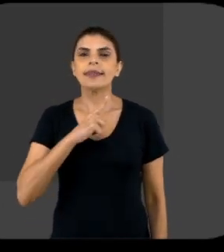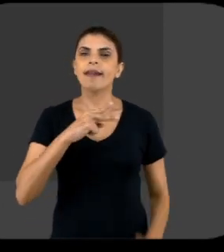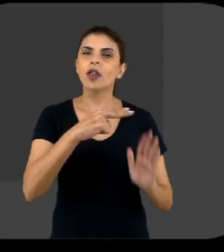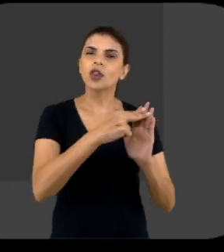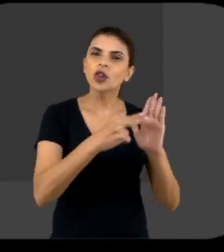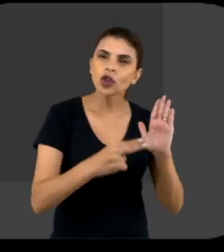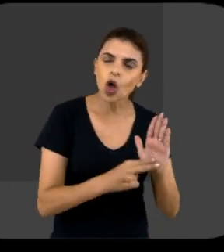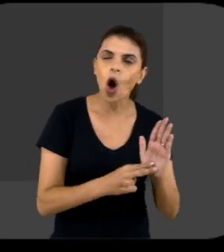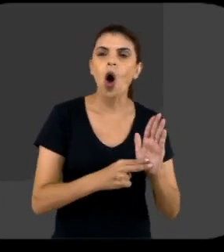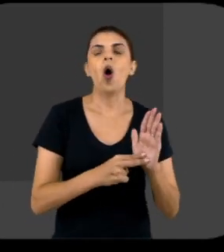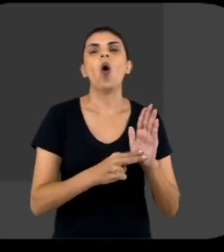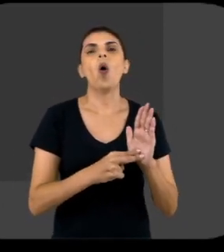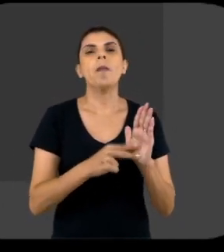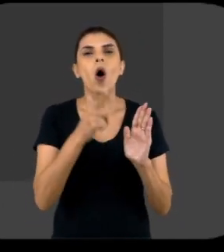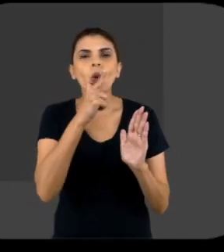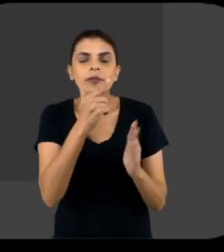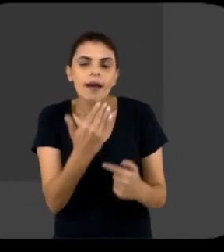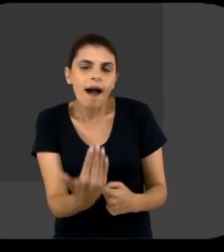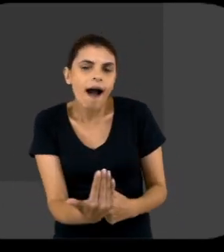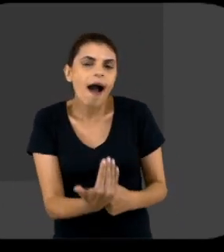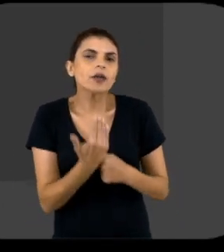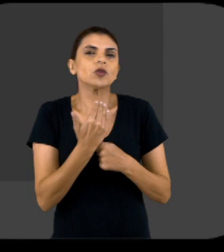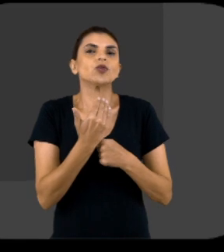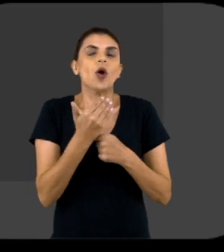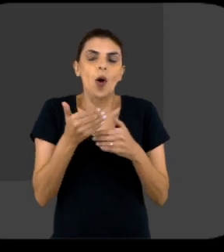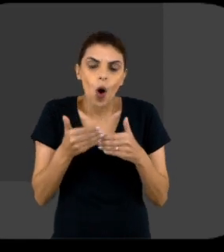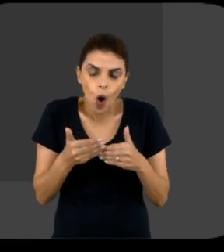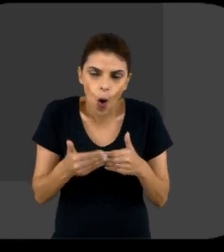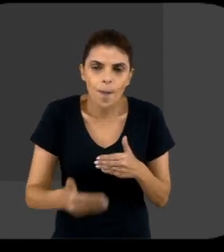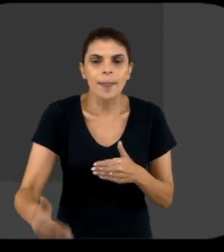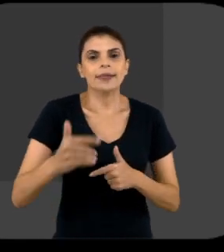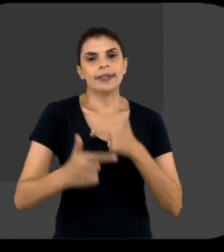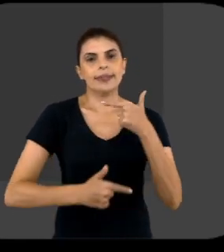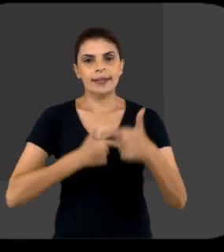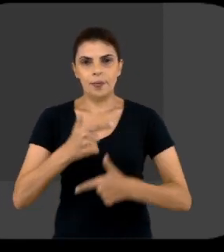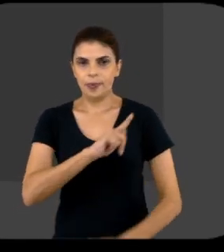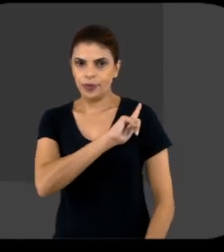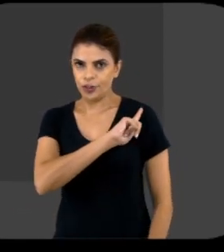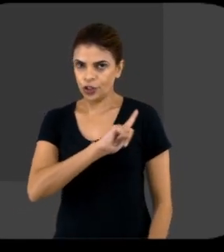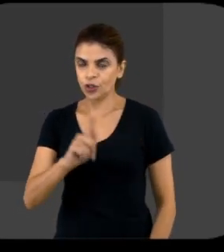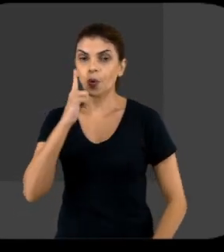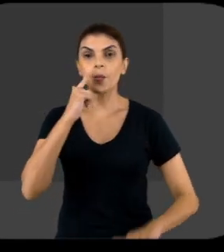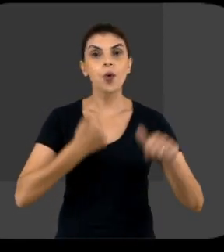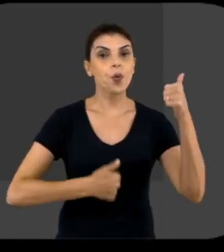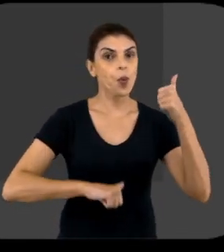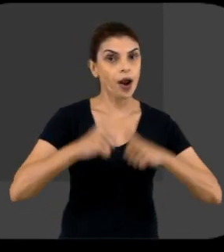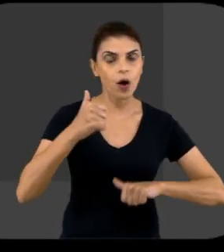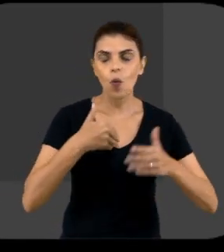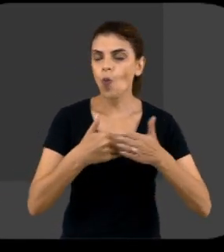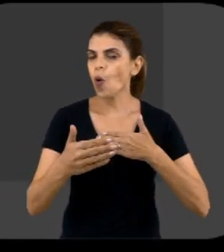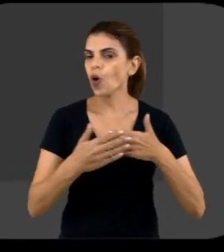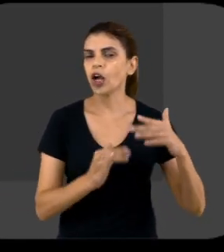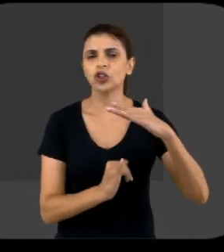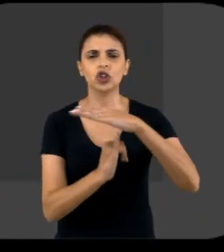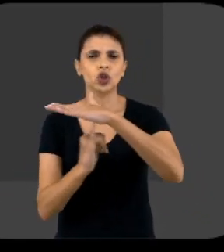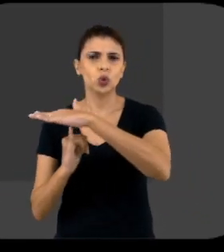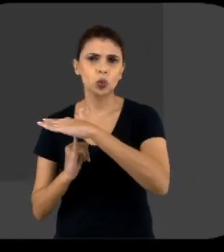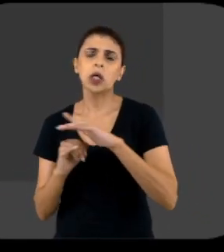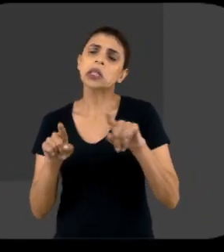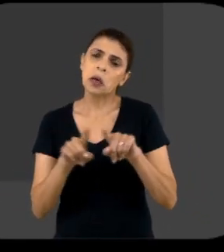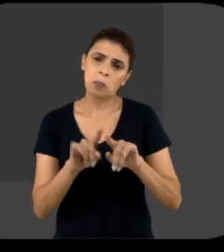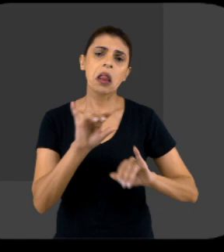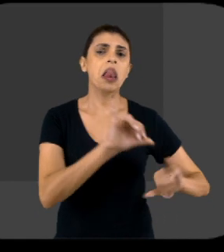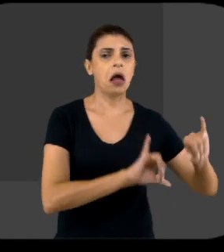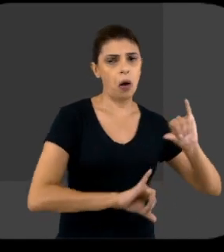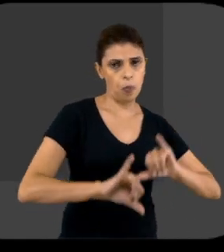norma que seja uma ferramenta para iniciar um processo de gestão da qualidade em qualquer instituição e